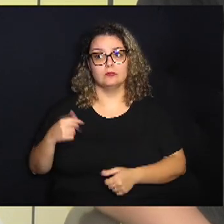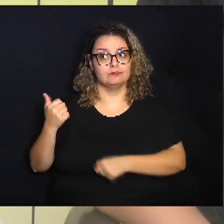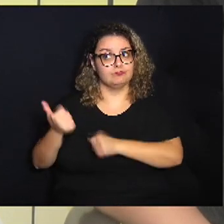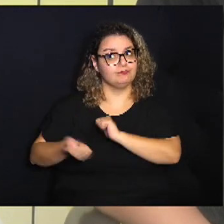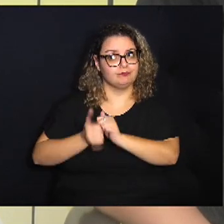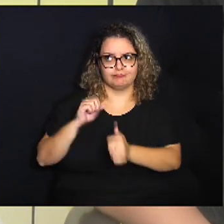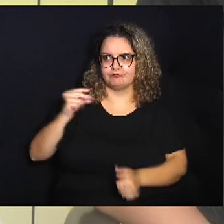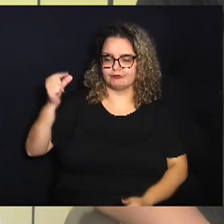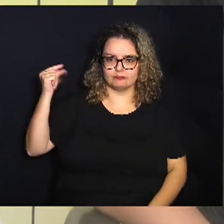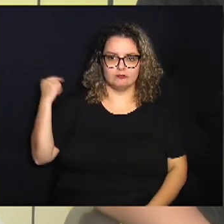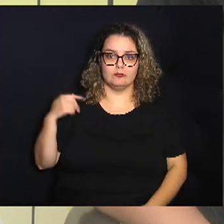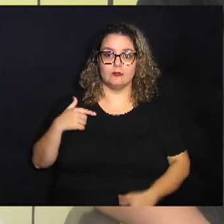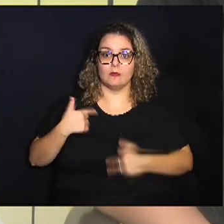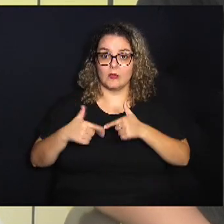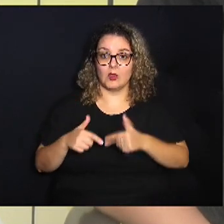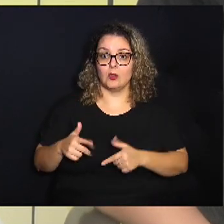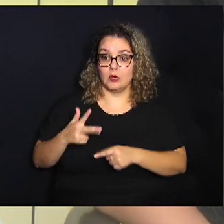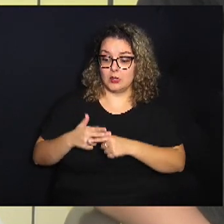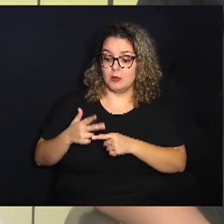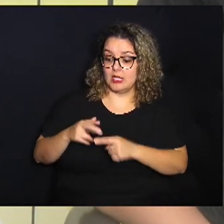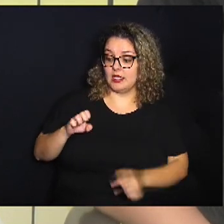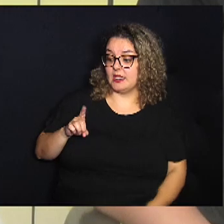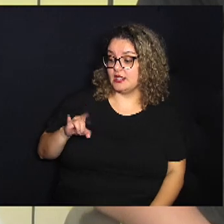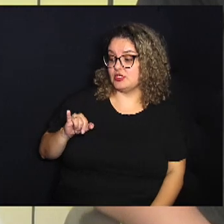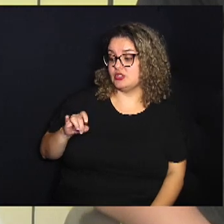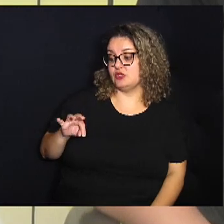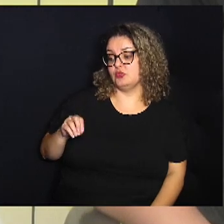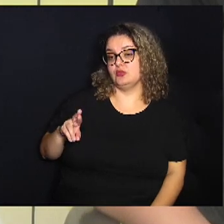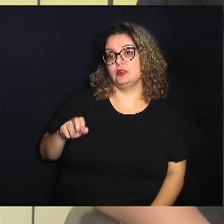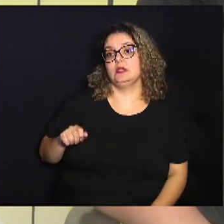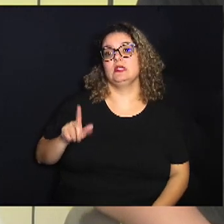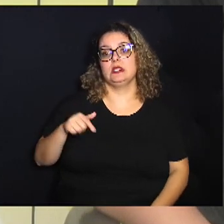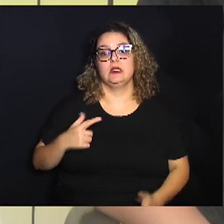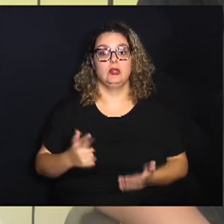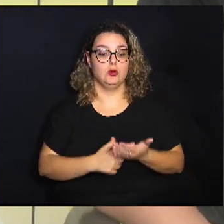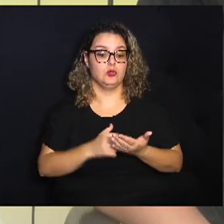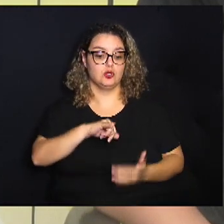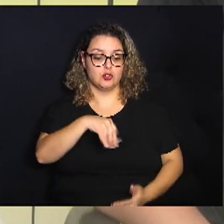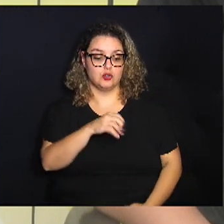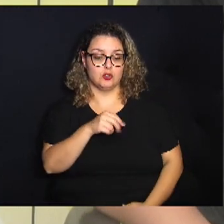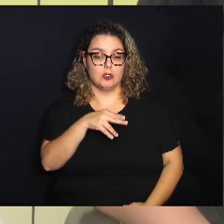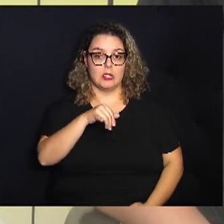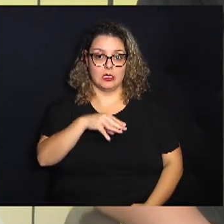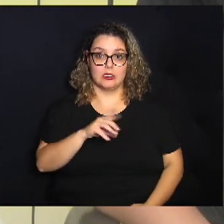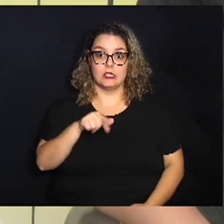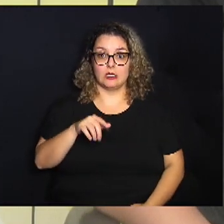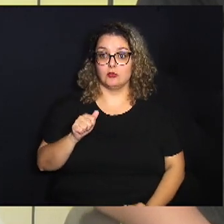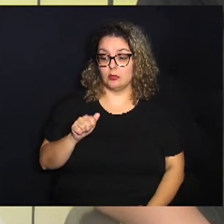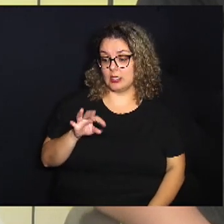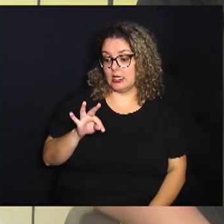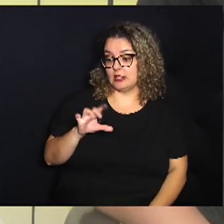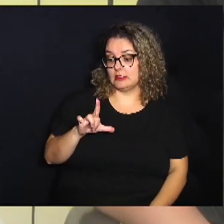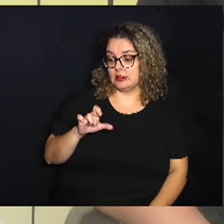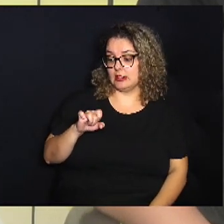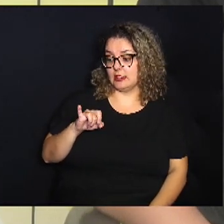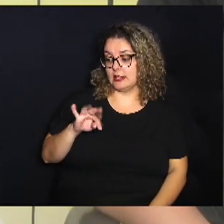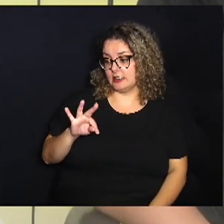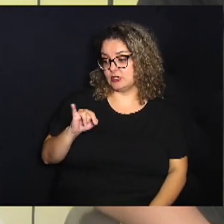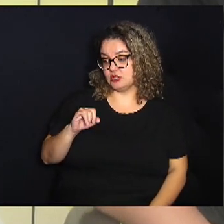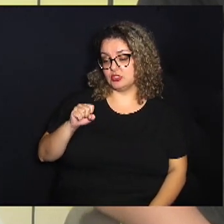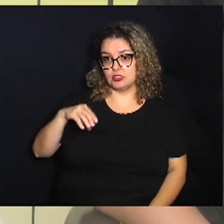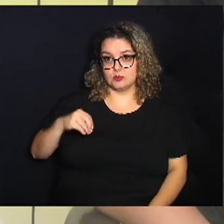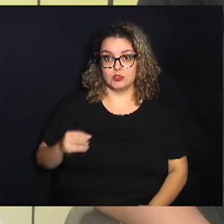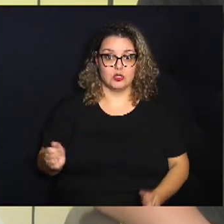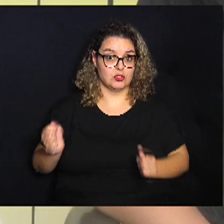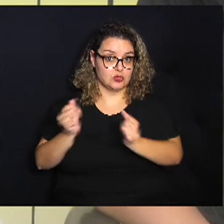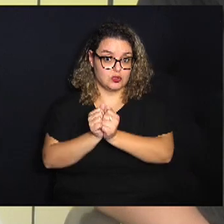trabalhava numa editora, que foi a editora que fez o livro do Joaquim Cruz, que é do atletismo. E ela nasceu com a iniciativa do Sérgio Coutinho Nogueira,